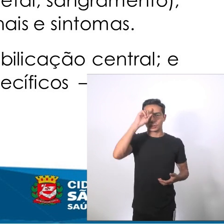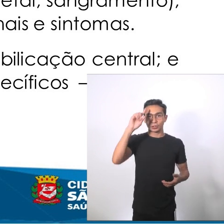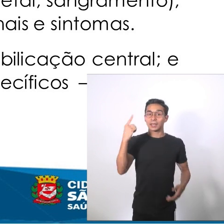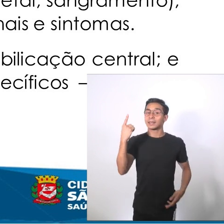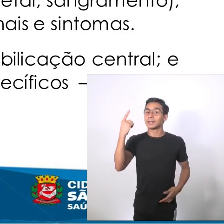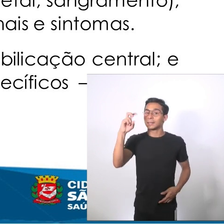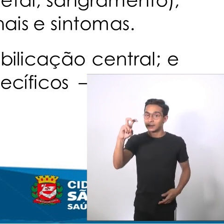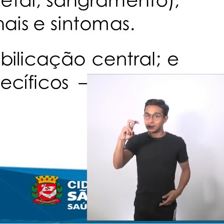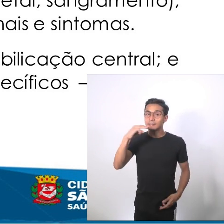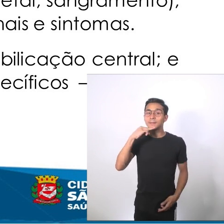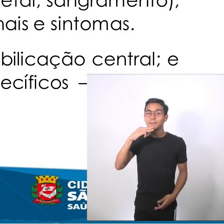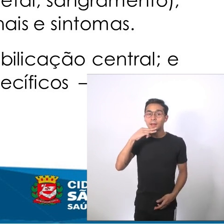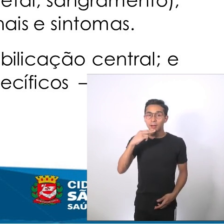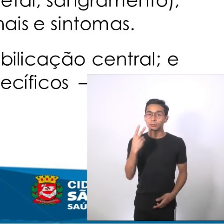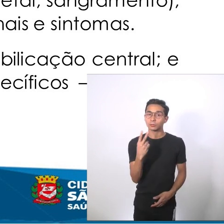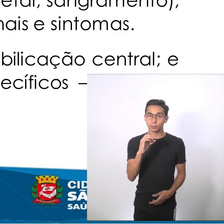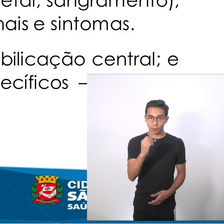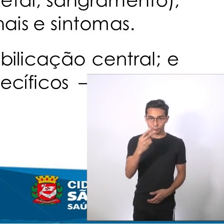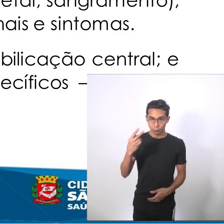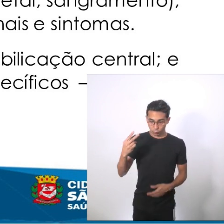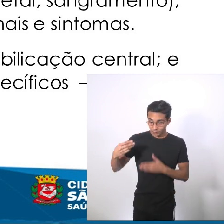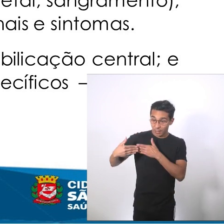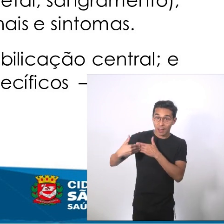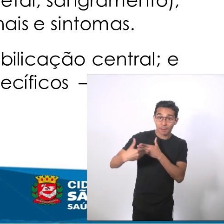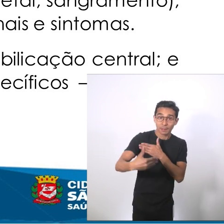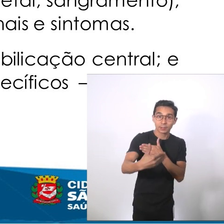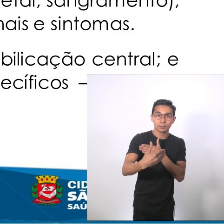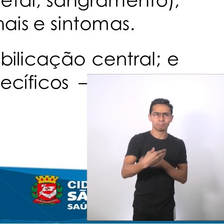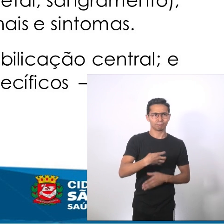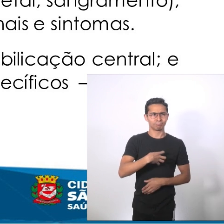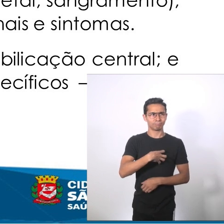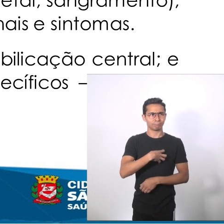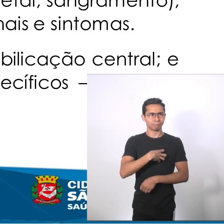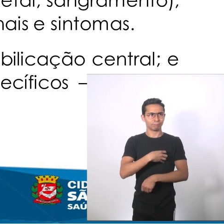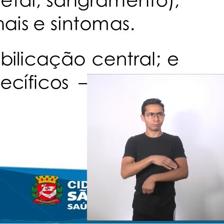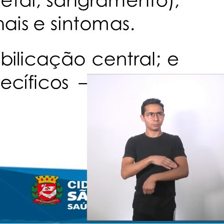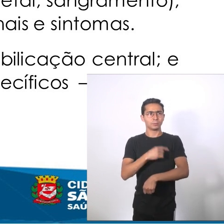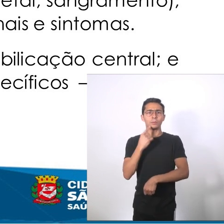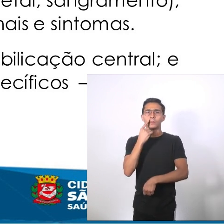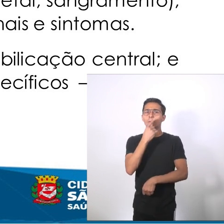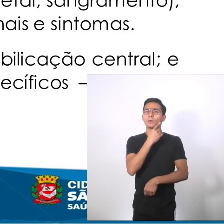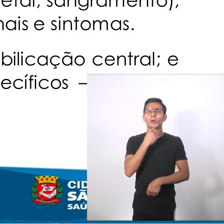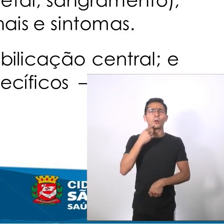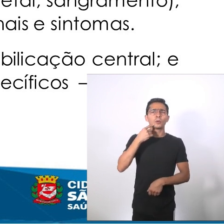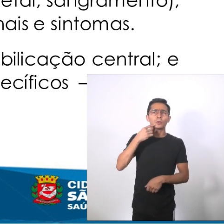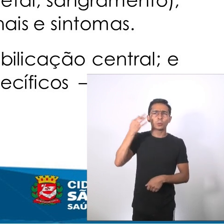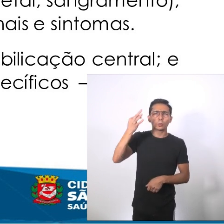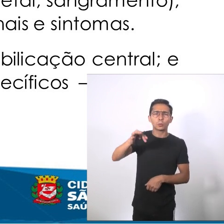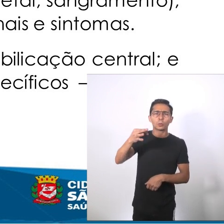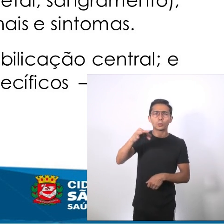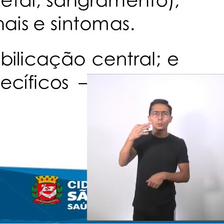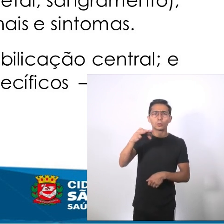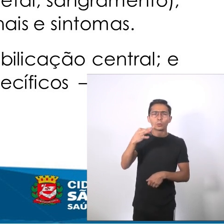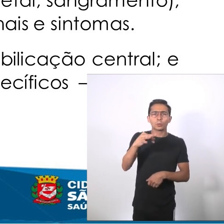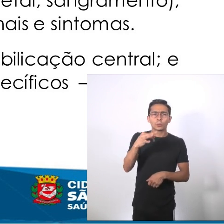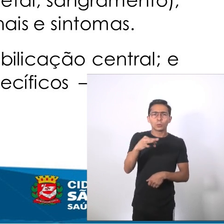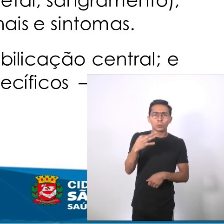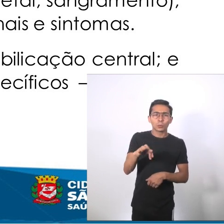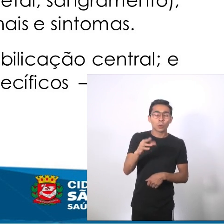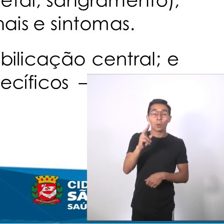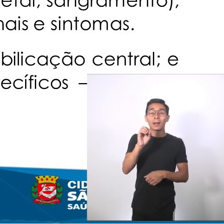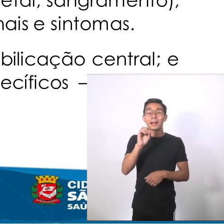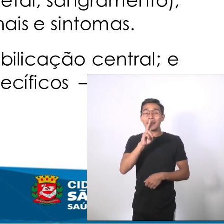de 2022, apresente início súbito de lesão em mucosas e ou erupção cutânea